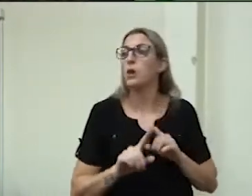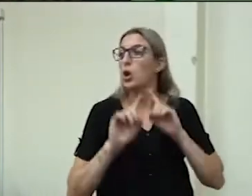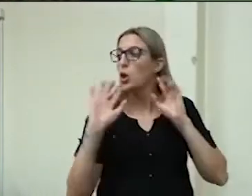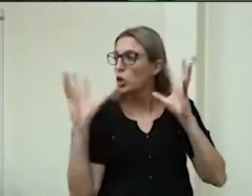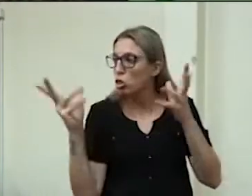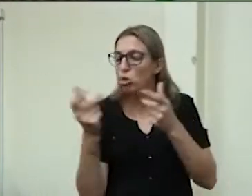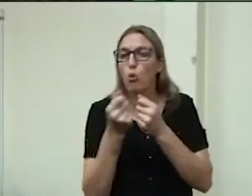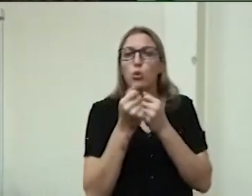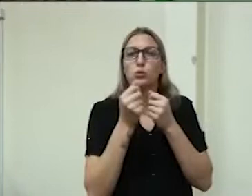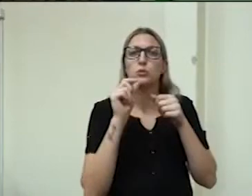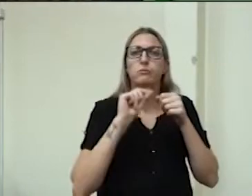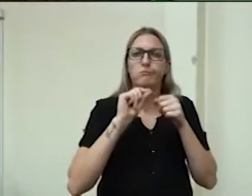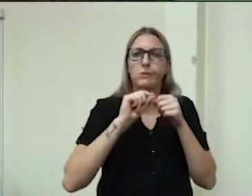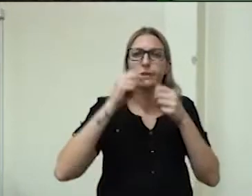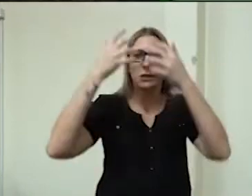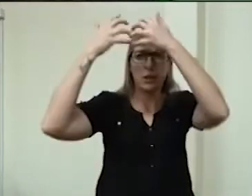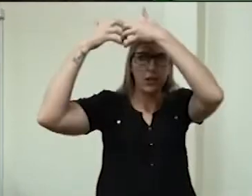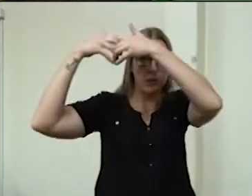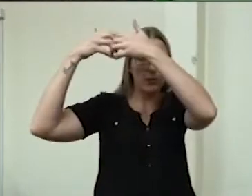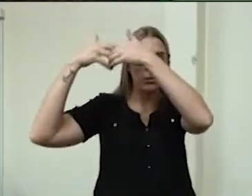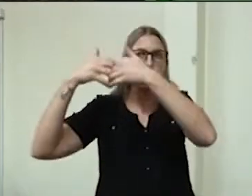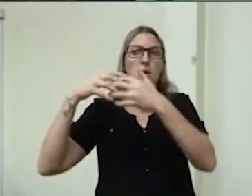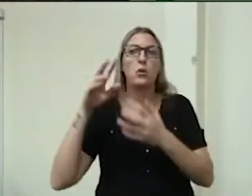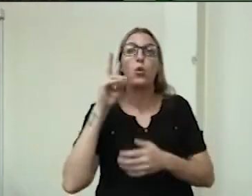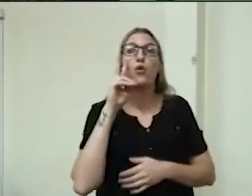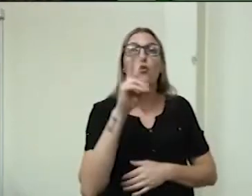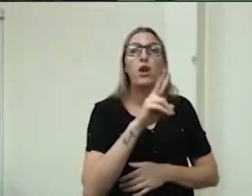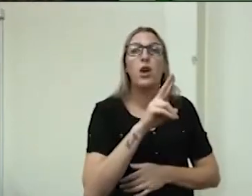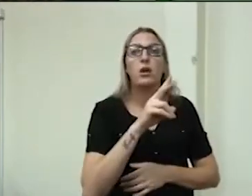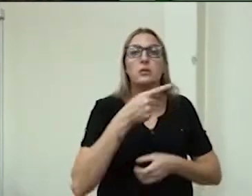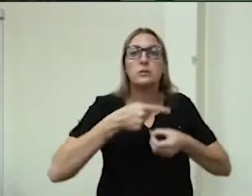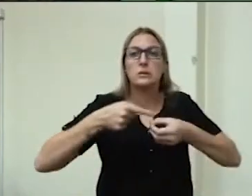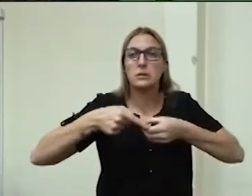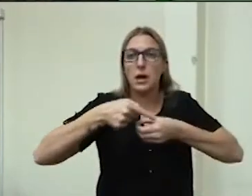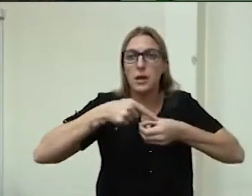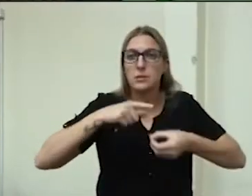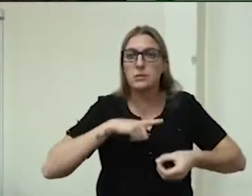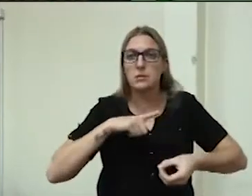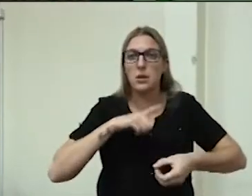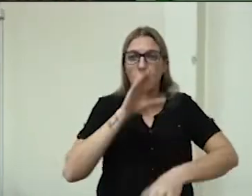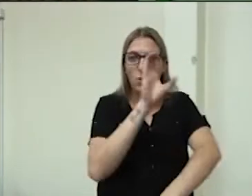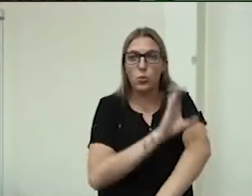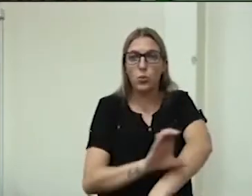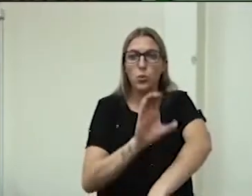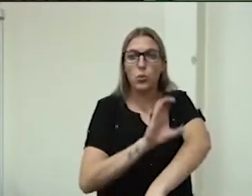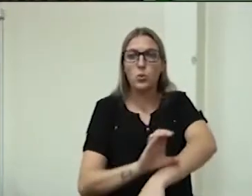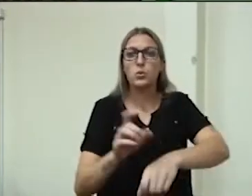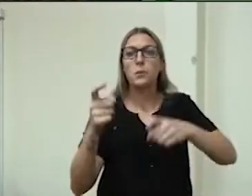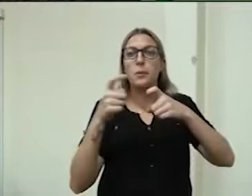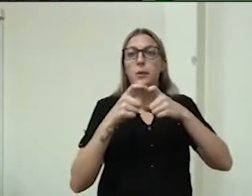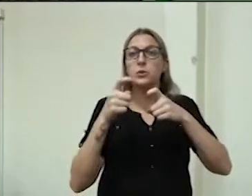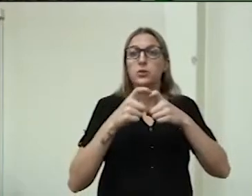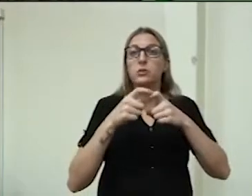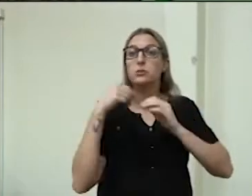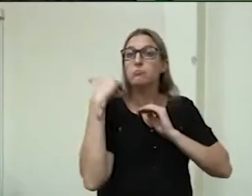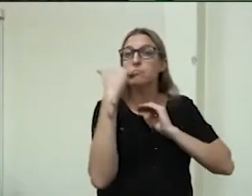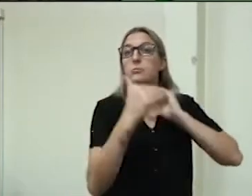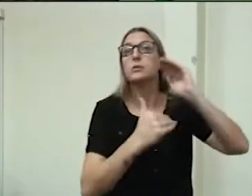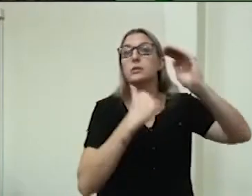as cidades que têm o curso de medicina, o que elas desenvolveram. E não há esse medo